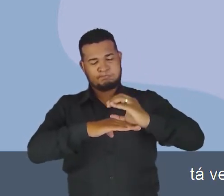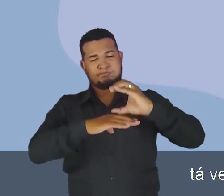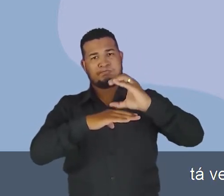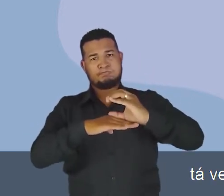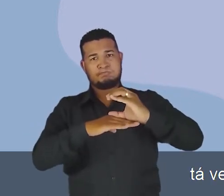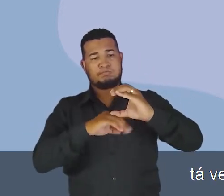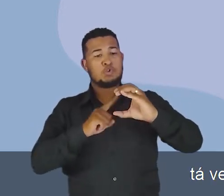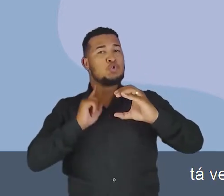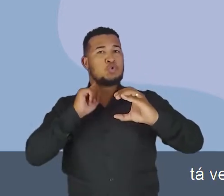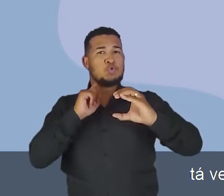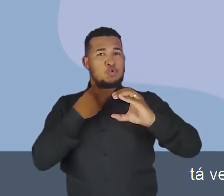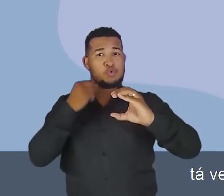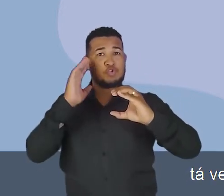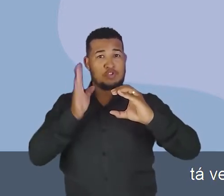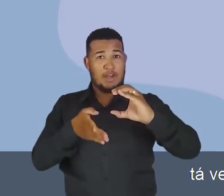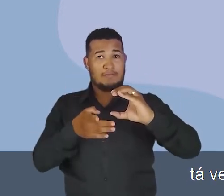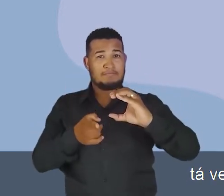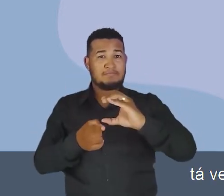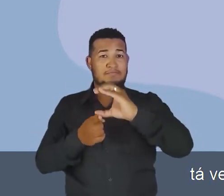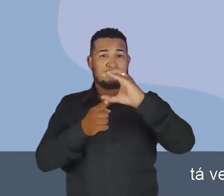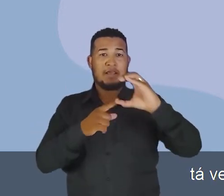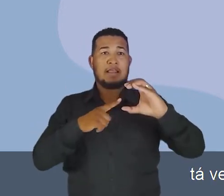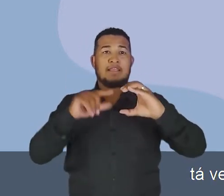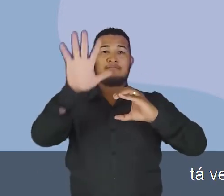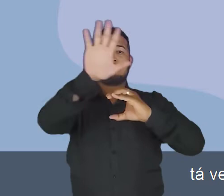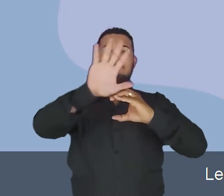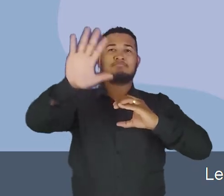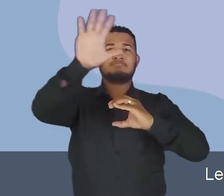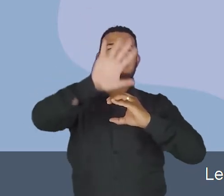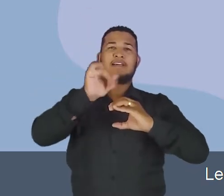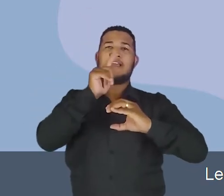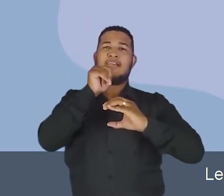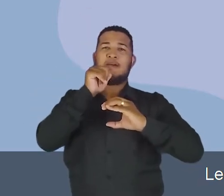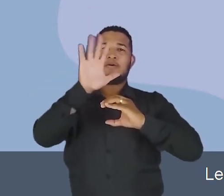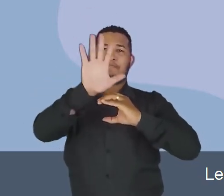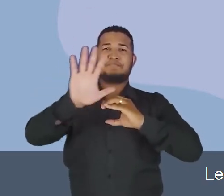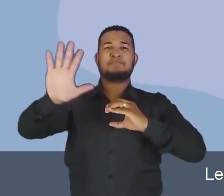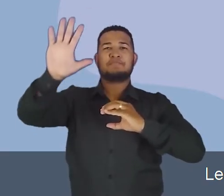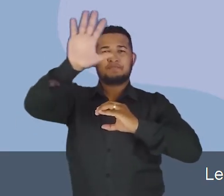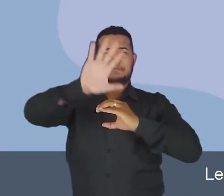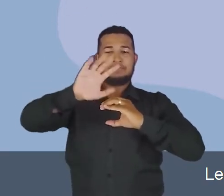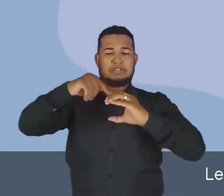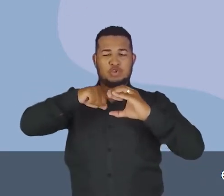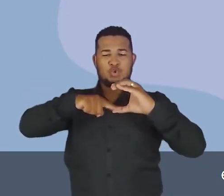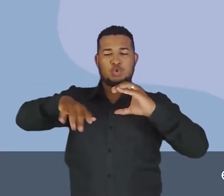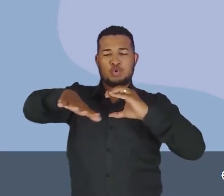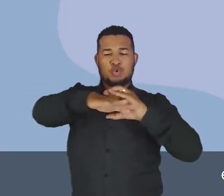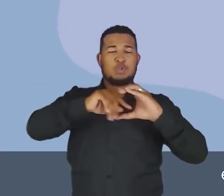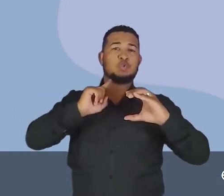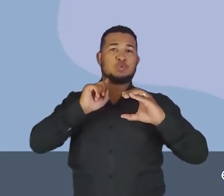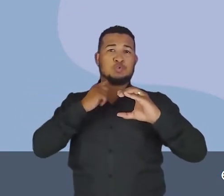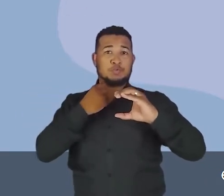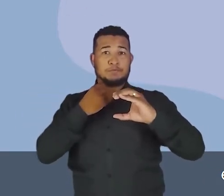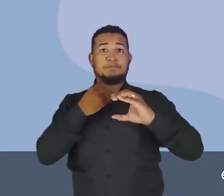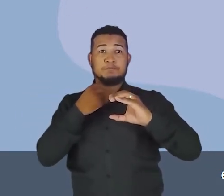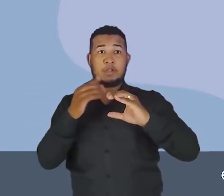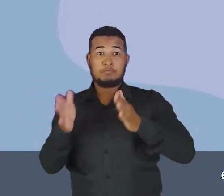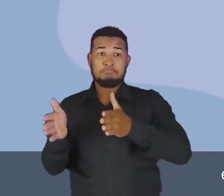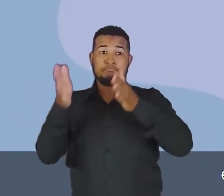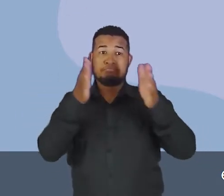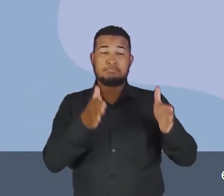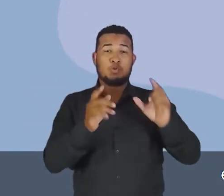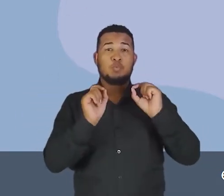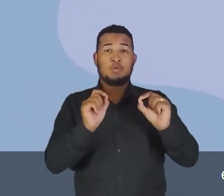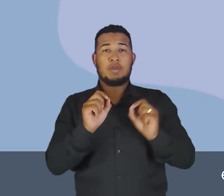está vendo na imagem aí, extrai-se a parte superior da água. Lembra que as partículas pesadas foram para o fundo. Então, o próximo